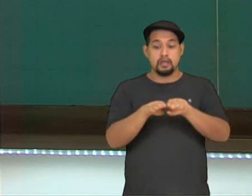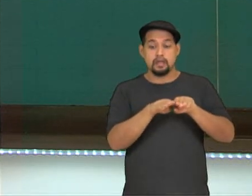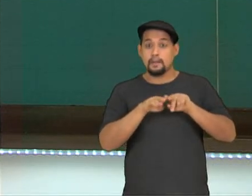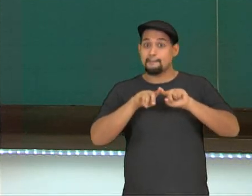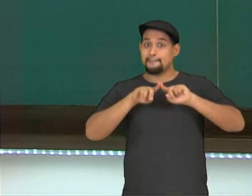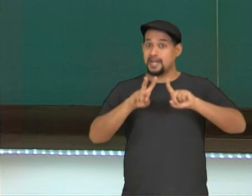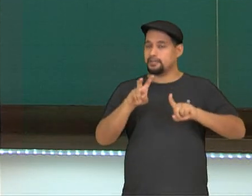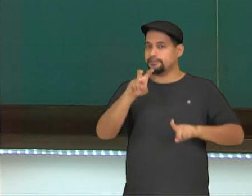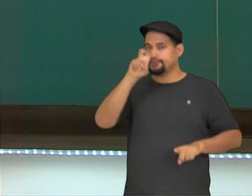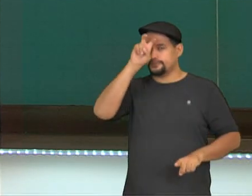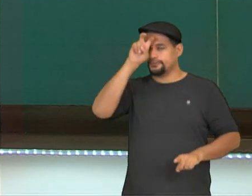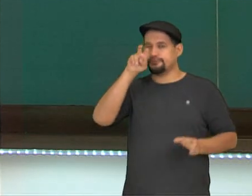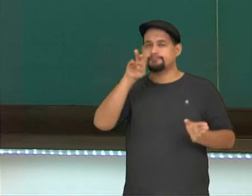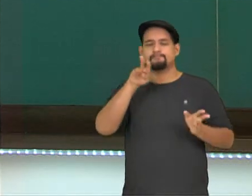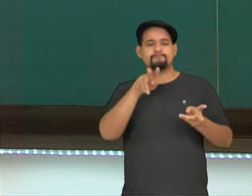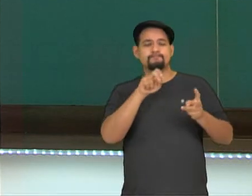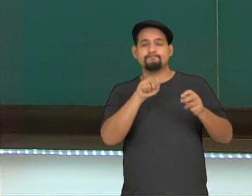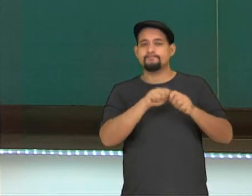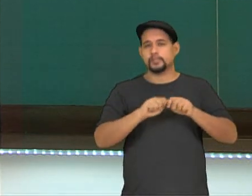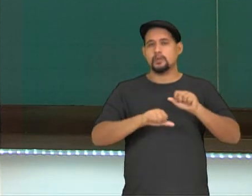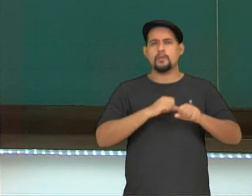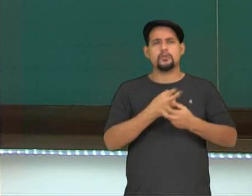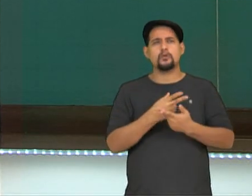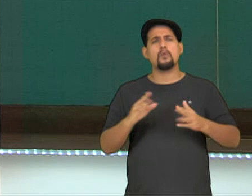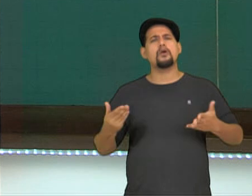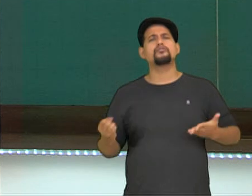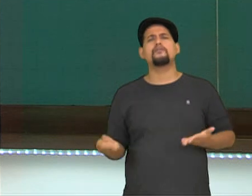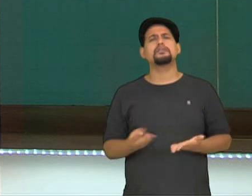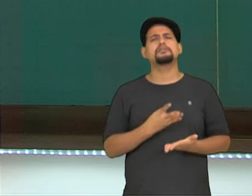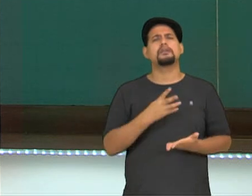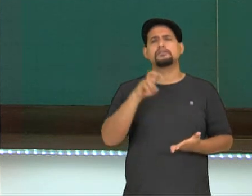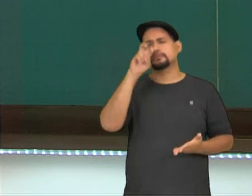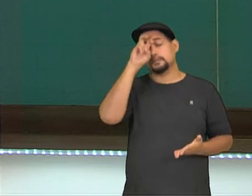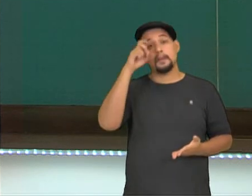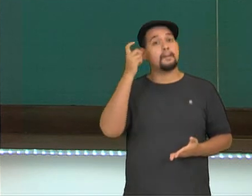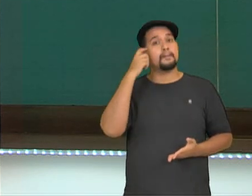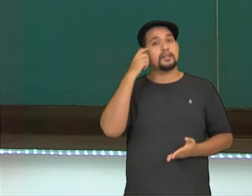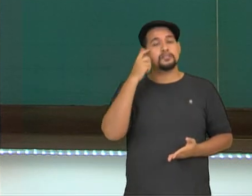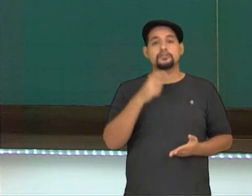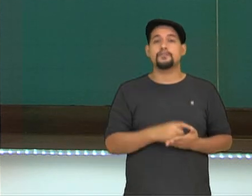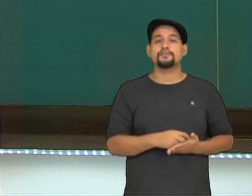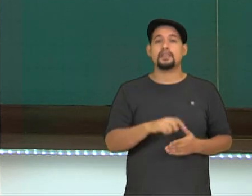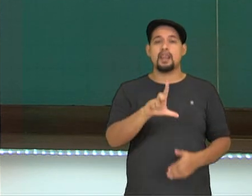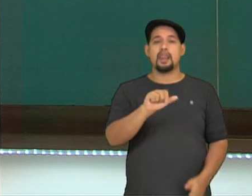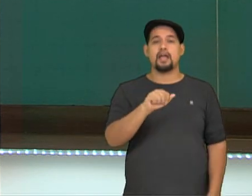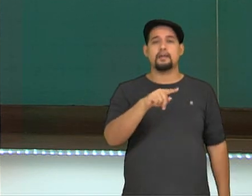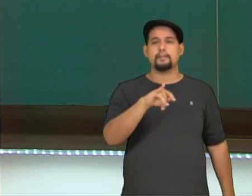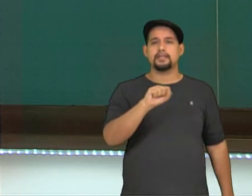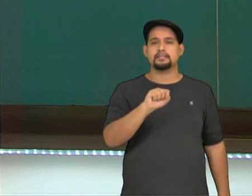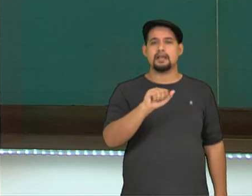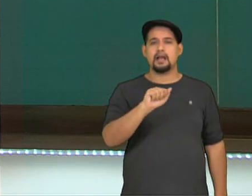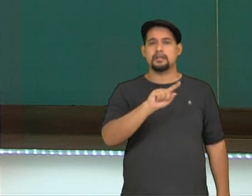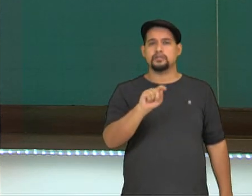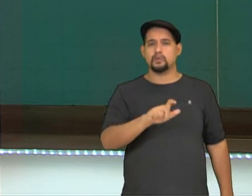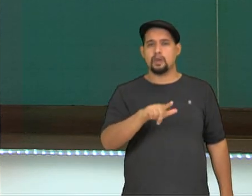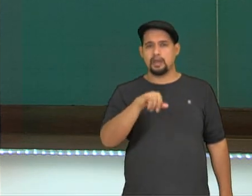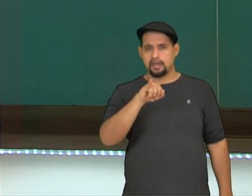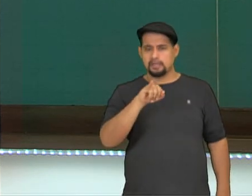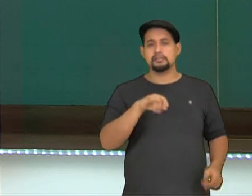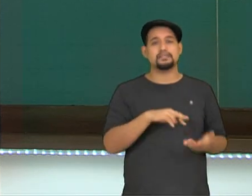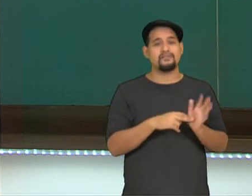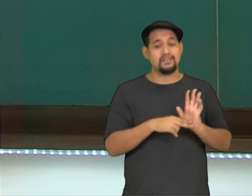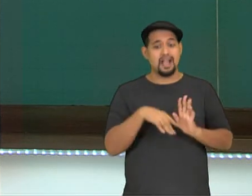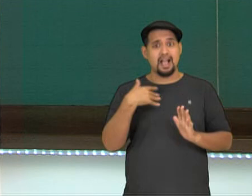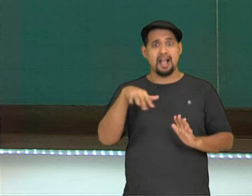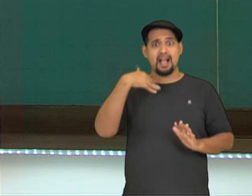o Egito veio e fez uma inovação egípcia. Qual foi a inovação egípcia? Eles acharam o lápis lazuli, que era um mineral hiper caro, que era preço